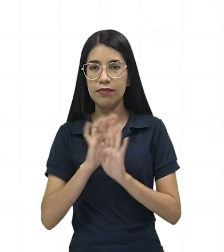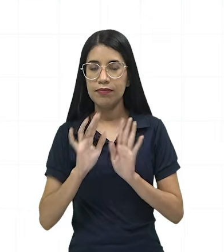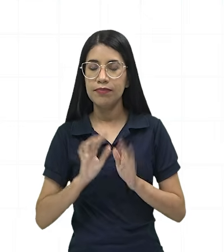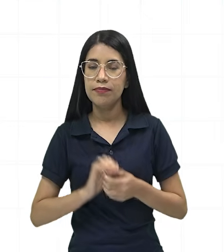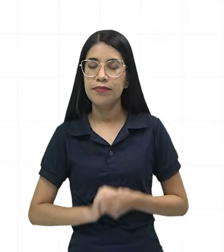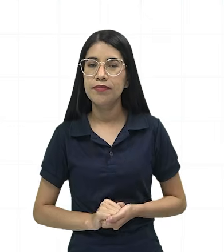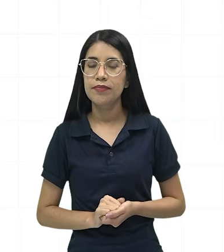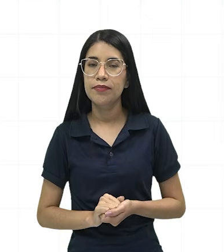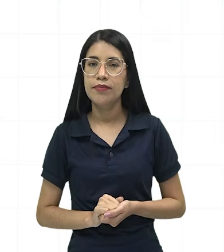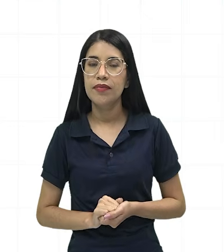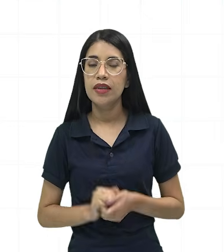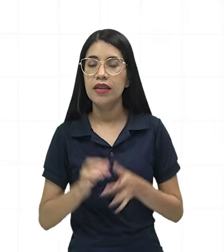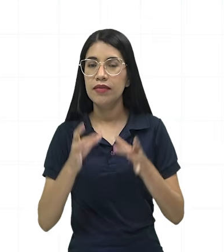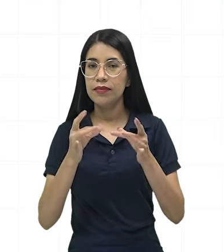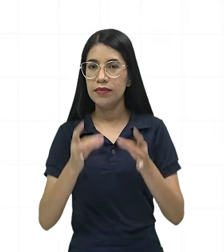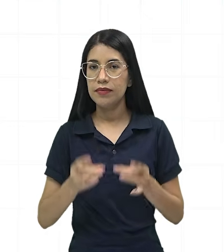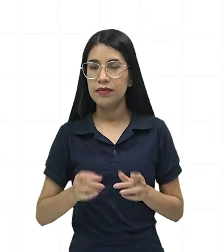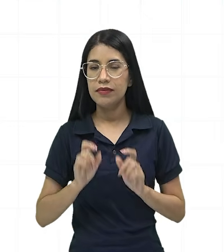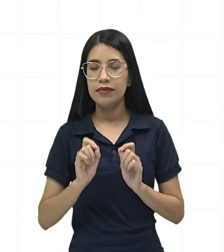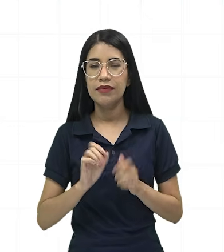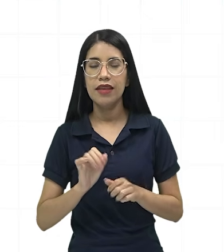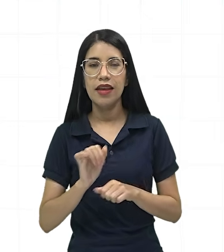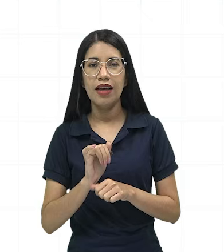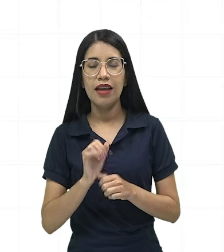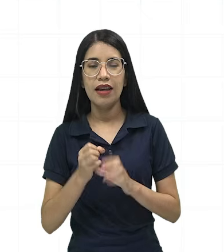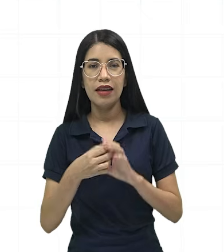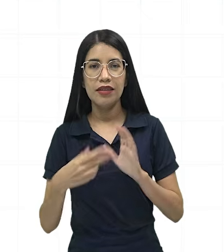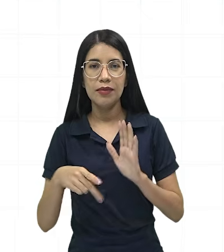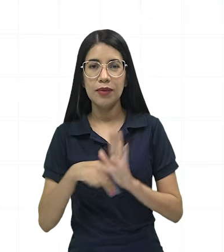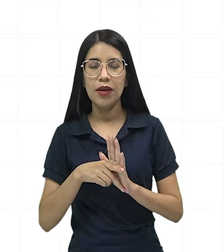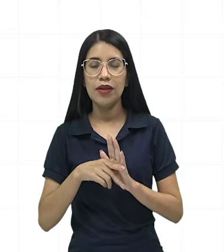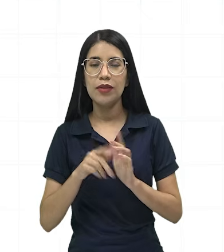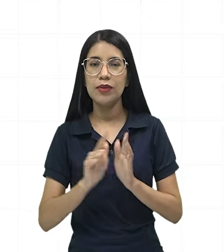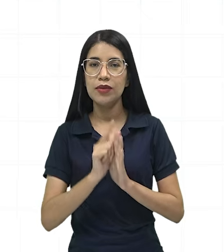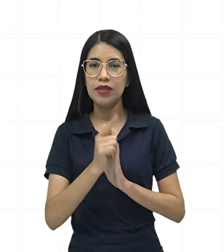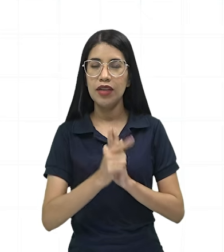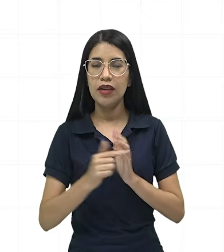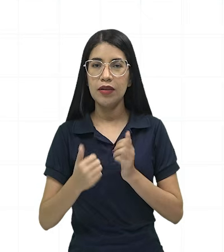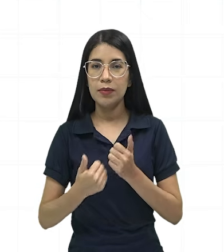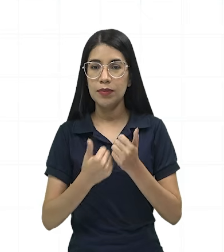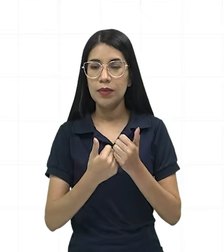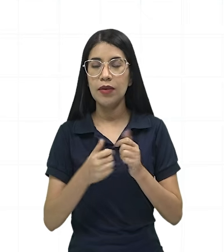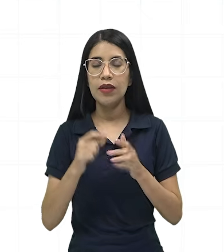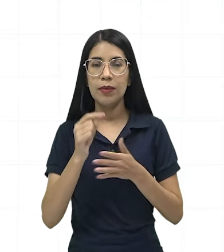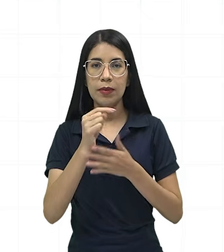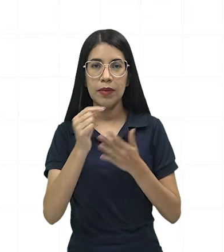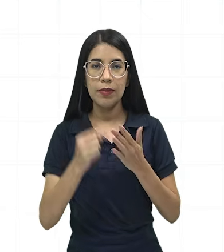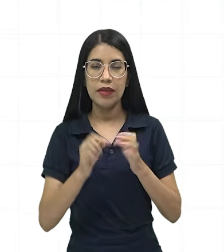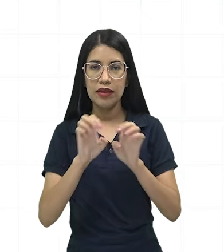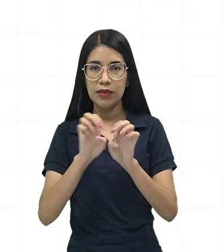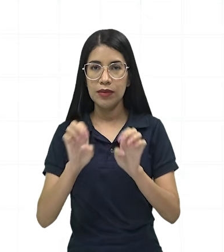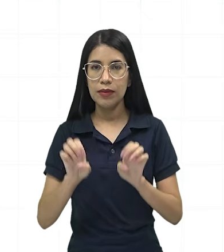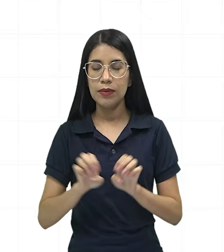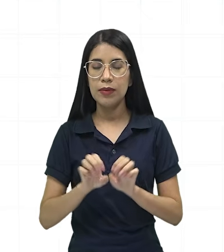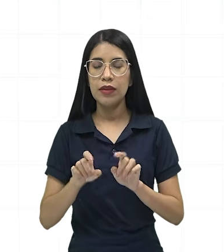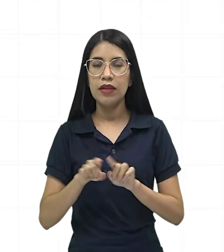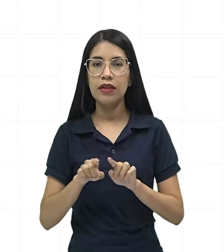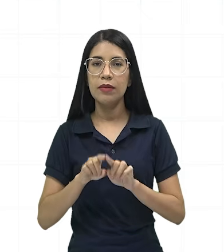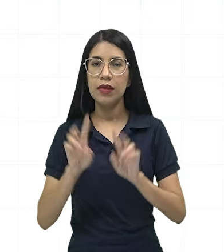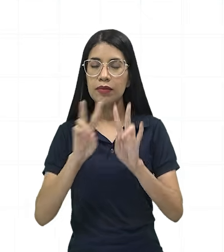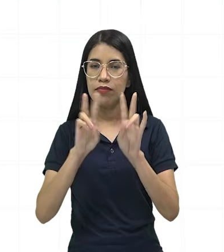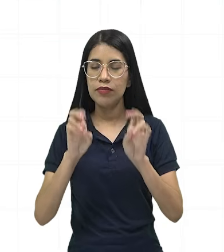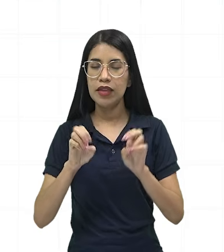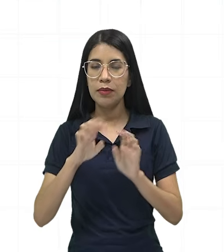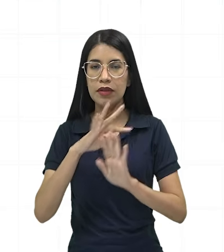réplica. Detalhamento, características do gênero e suporte, elementos estruturais, temas